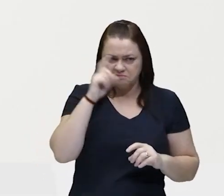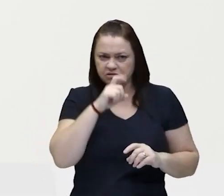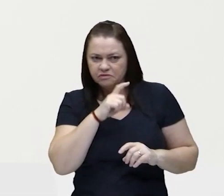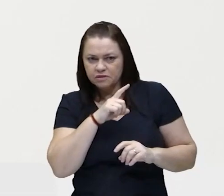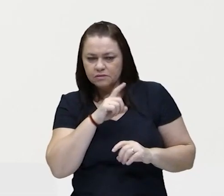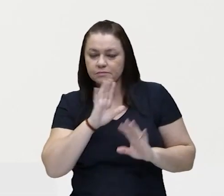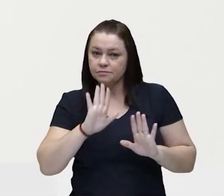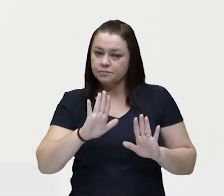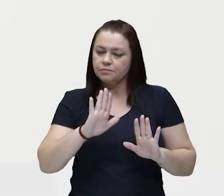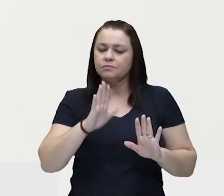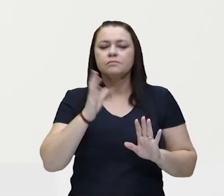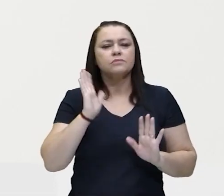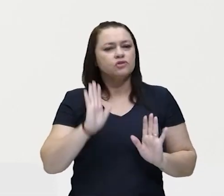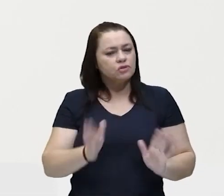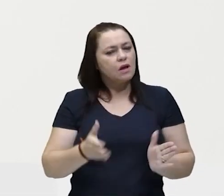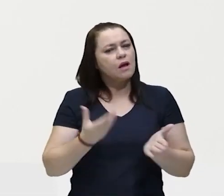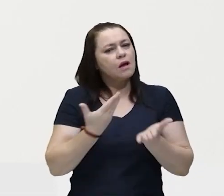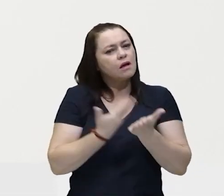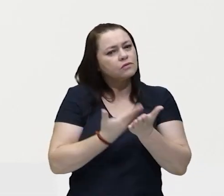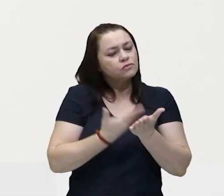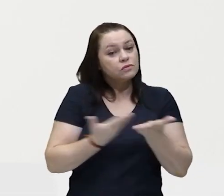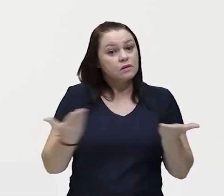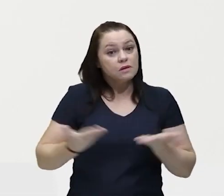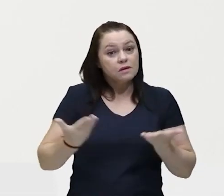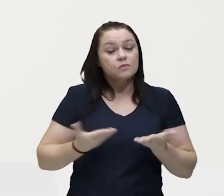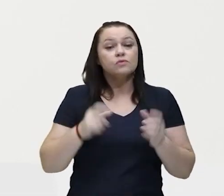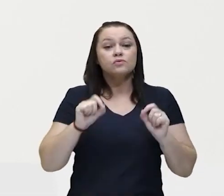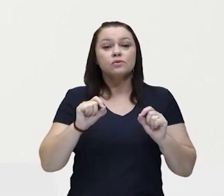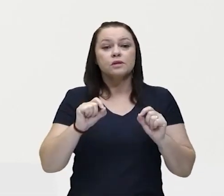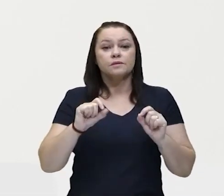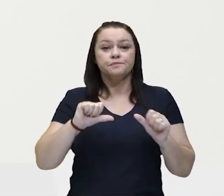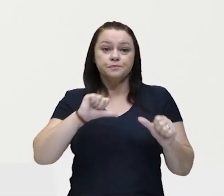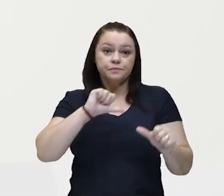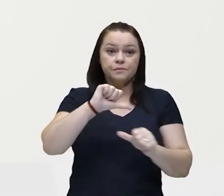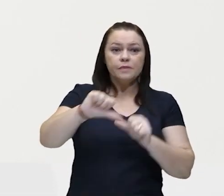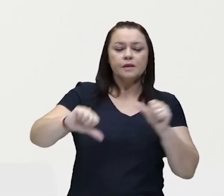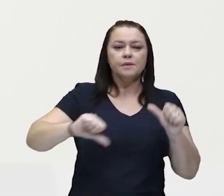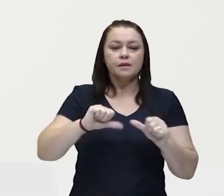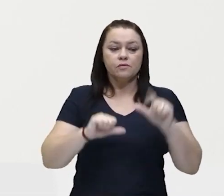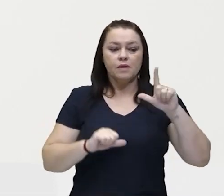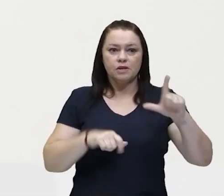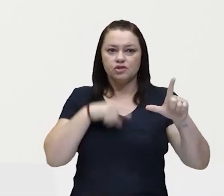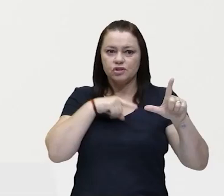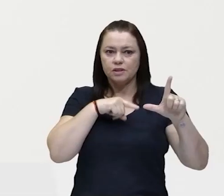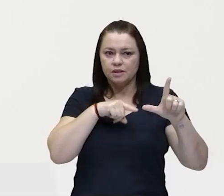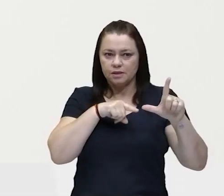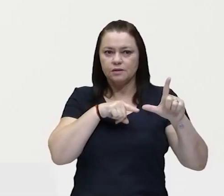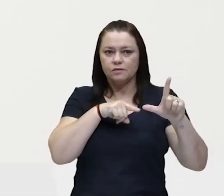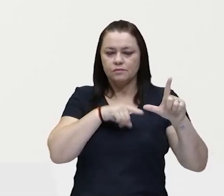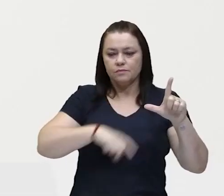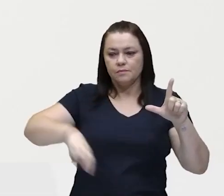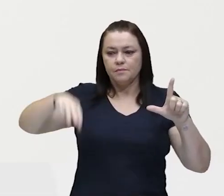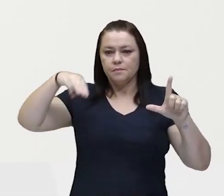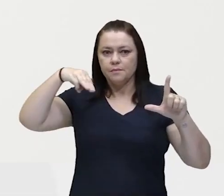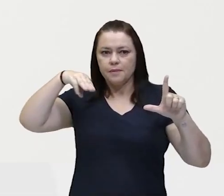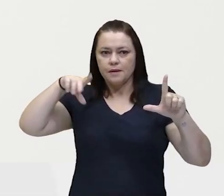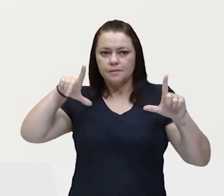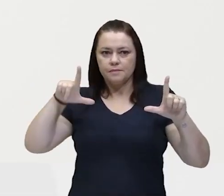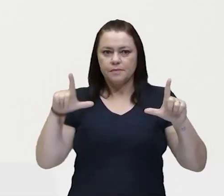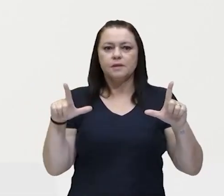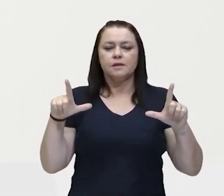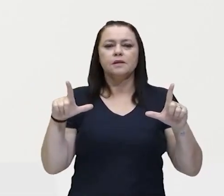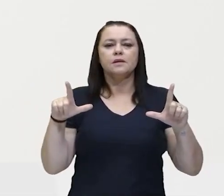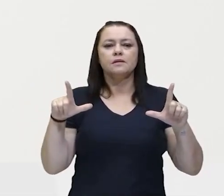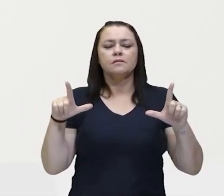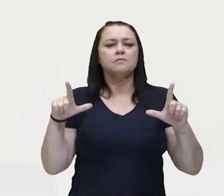nós vimos na aula de hoje o quê? Que para transformar de litro para mililitro, o